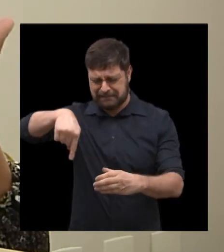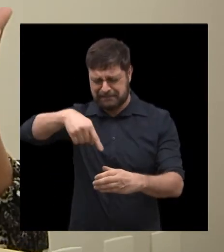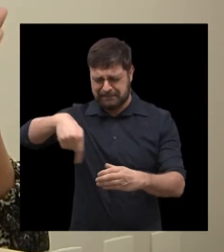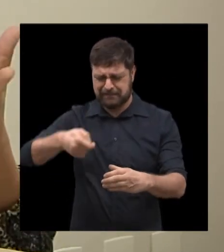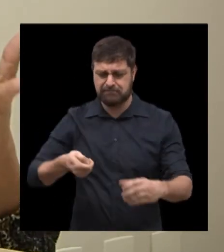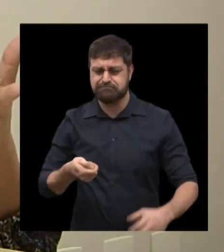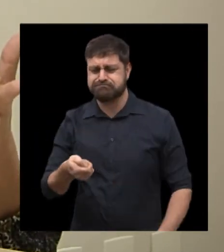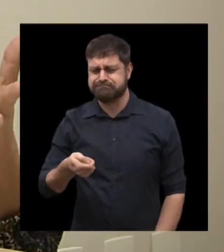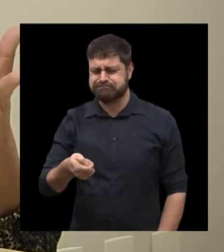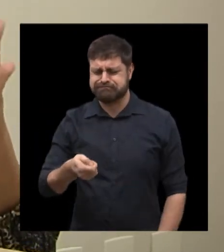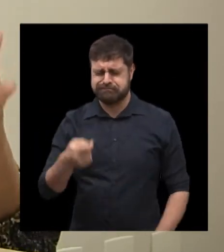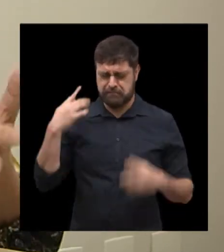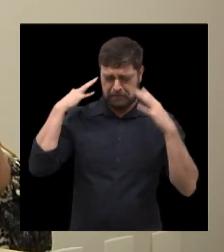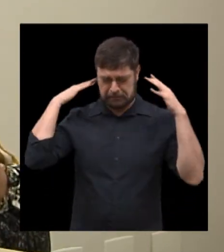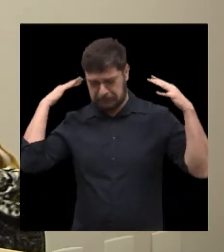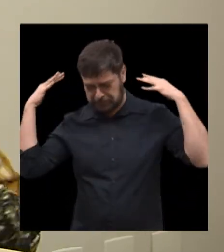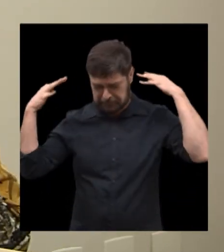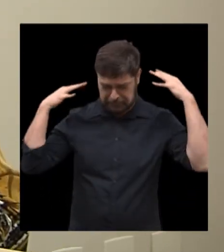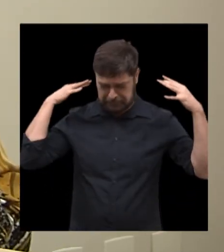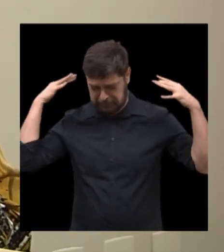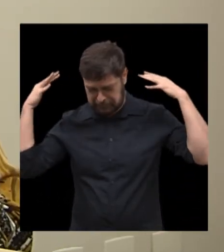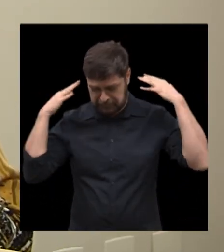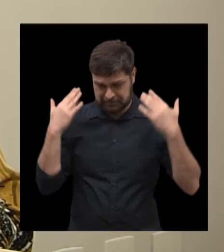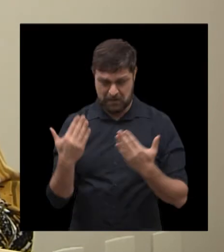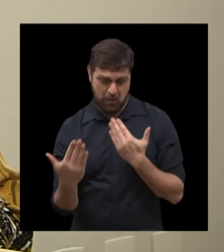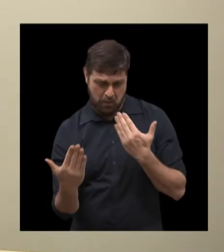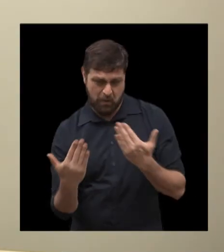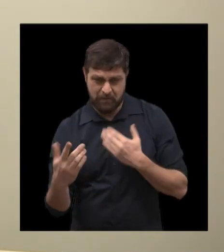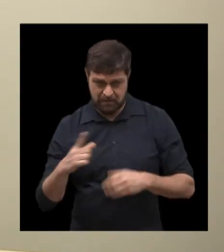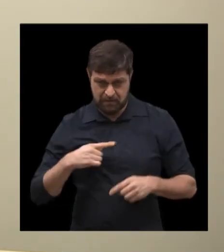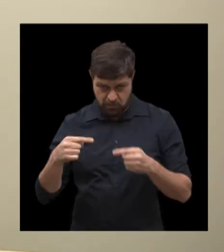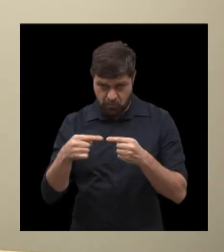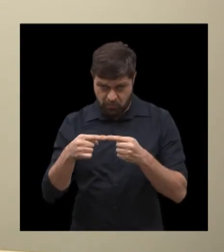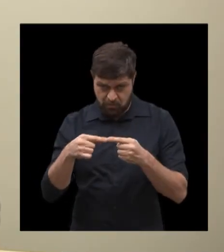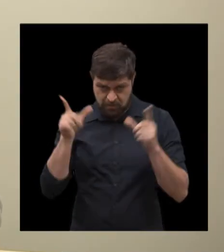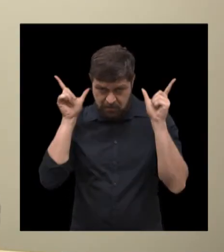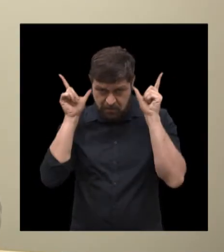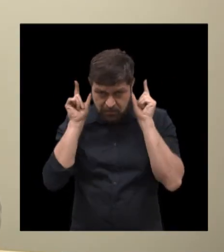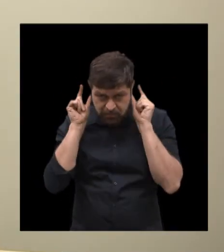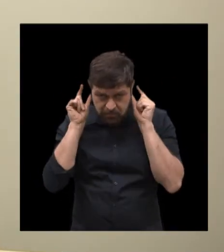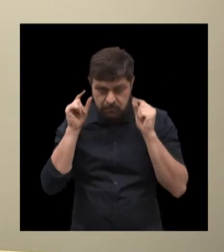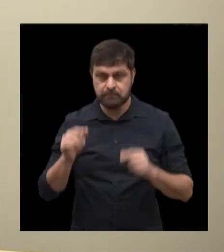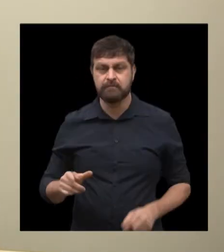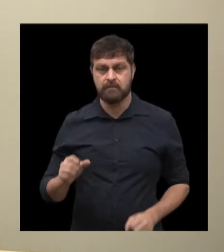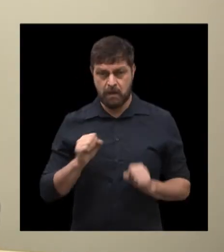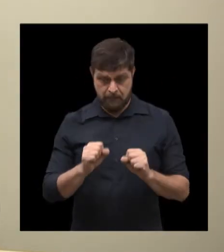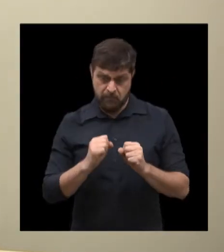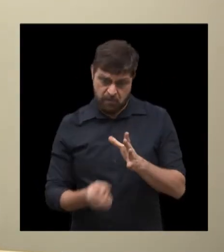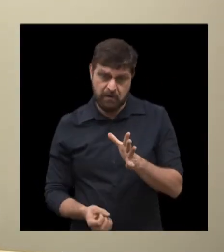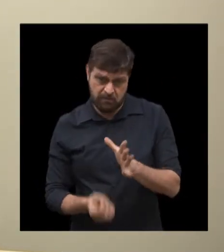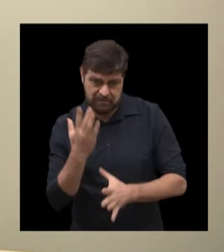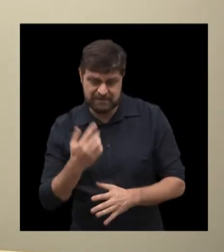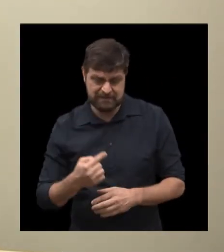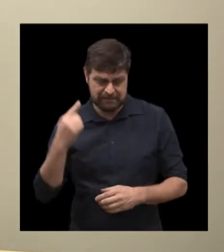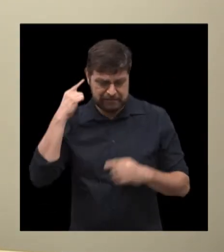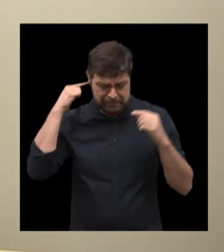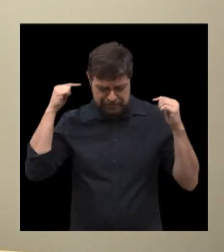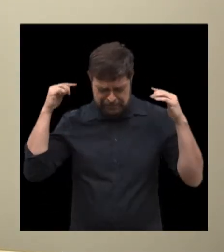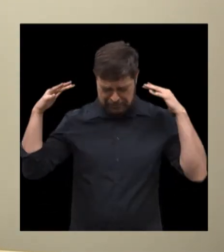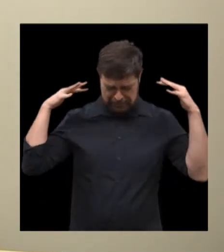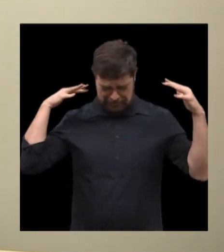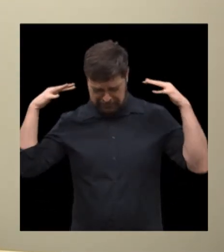sabe descrever. Tem a ver com perda de audição? Tem, muitas vezes sim. Ele pode ou não estar associado a uma